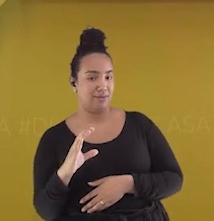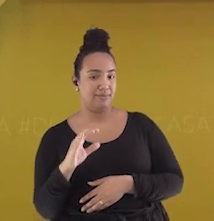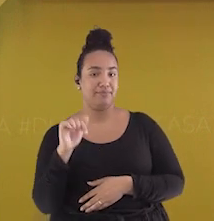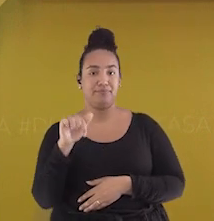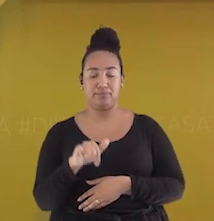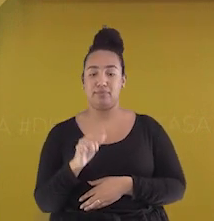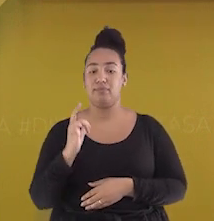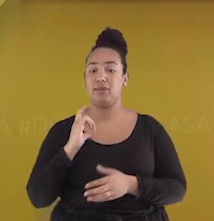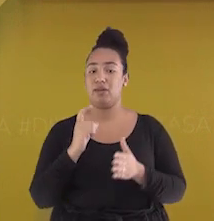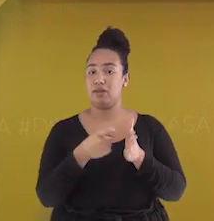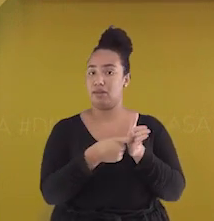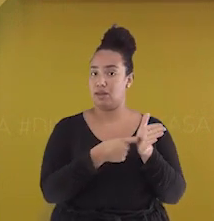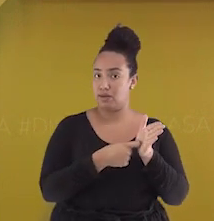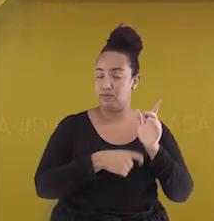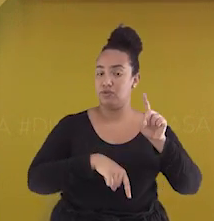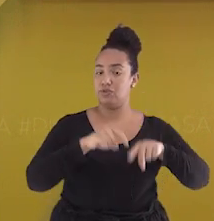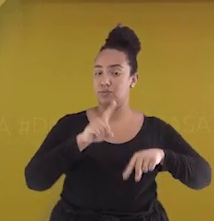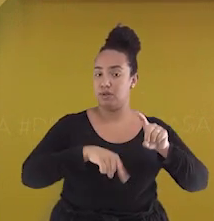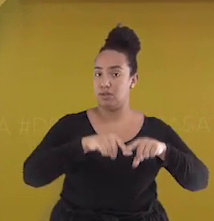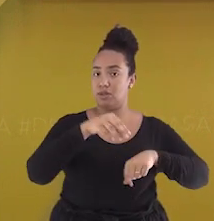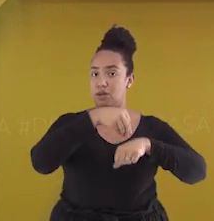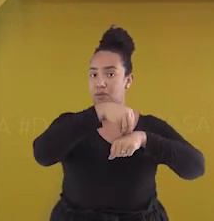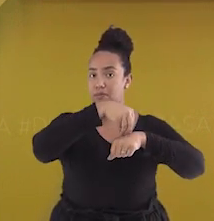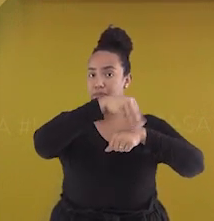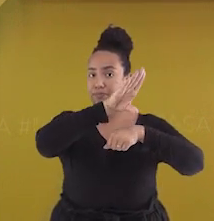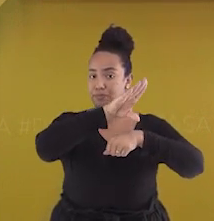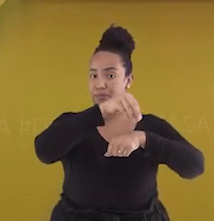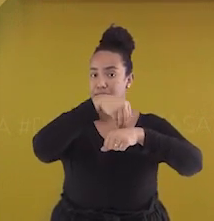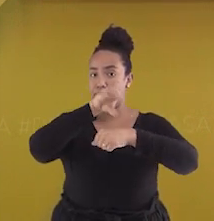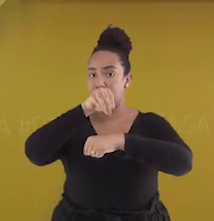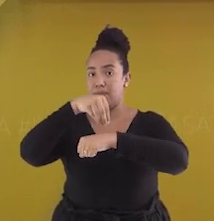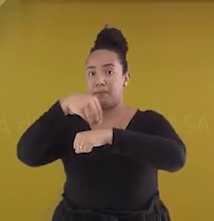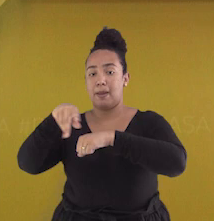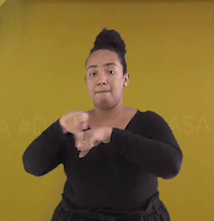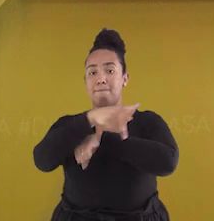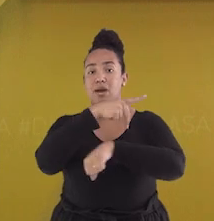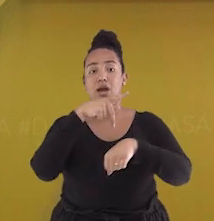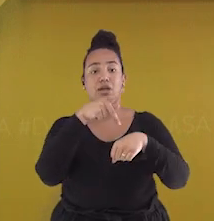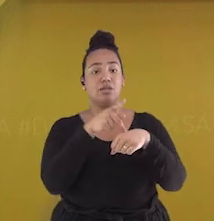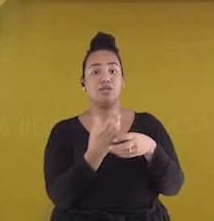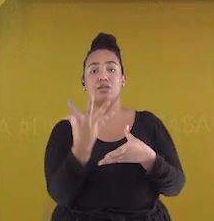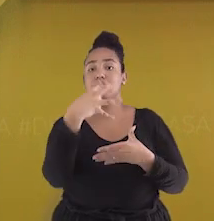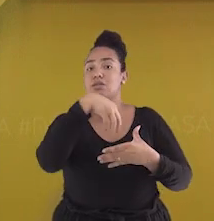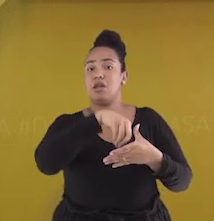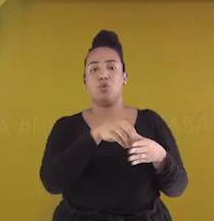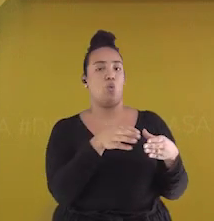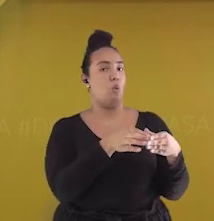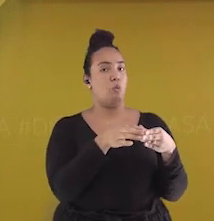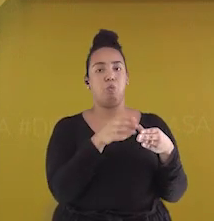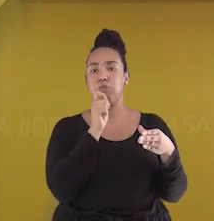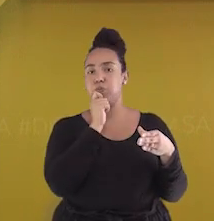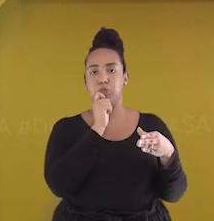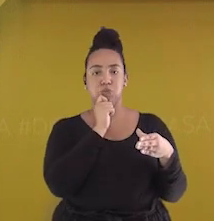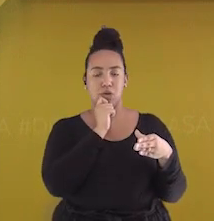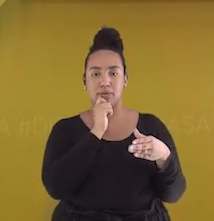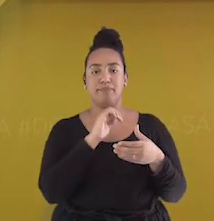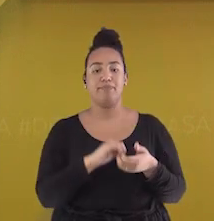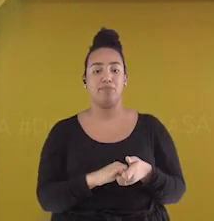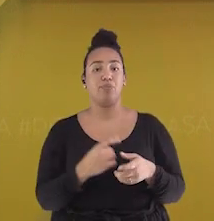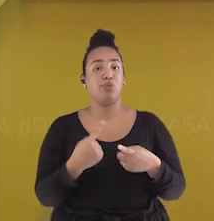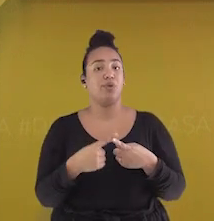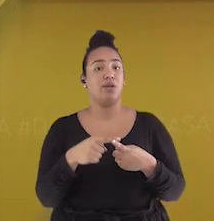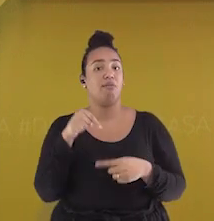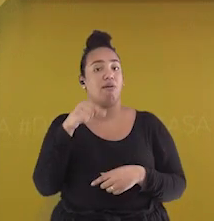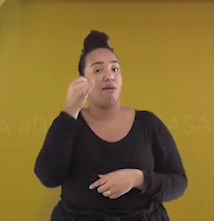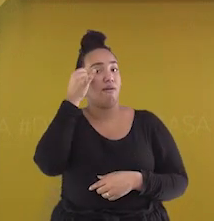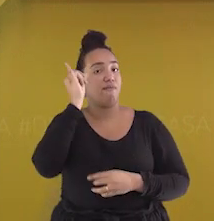uma mesma tarifação sobre produtos exportados para países de fora do bloco, evitando a concorrência